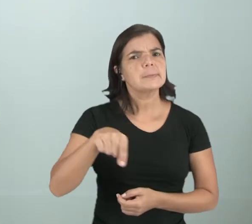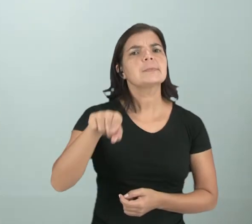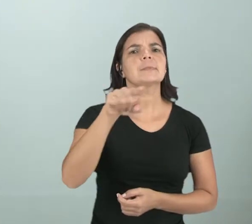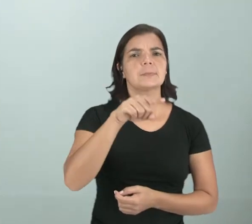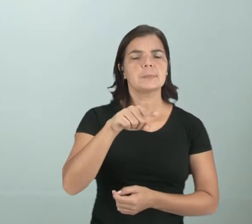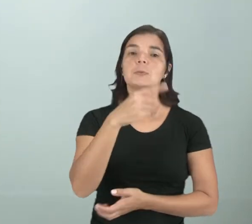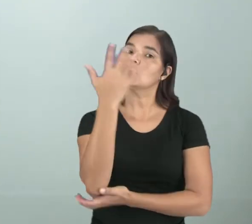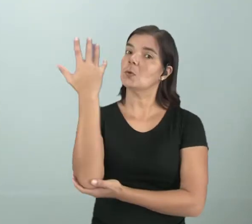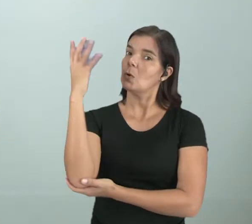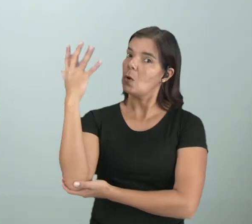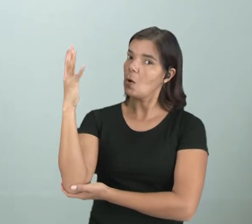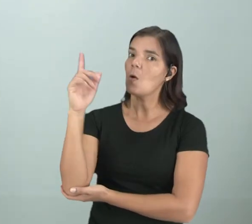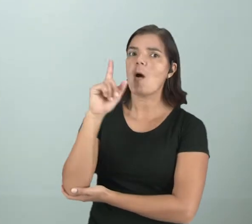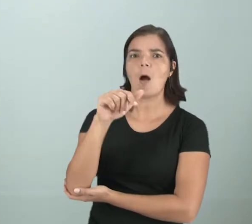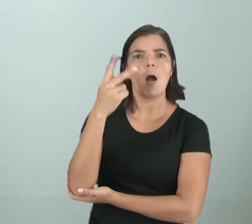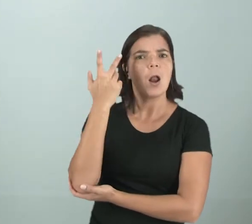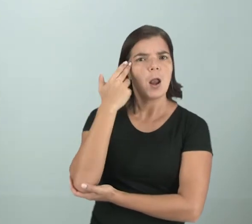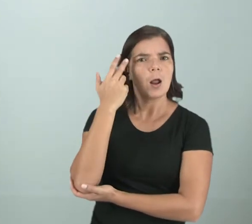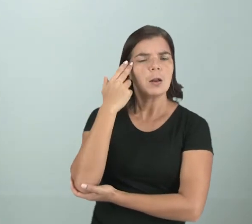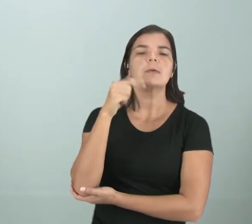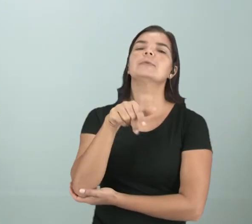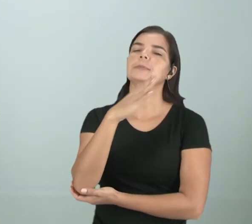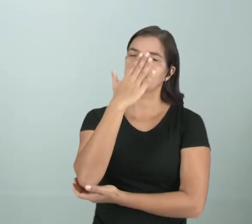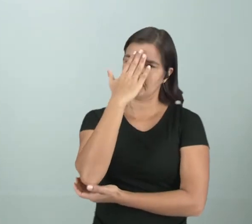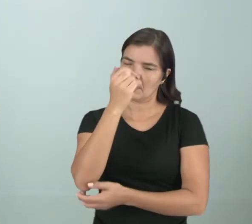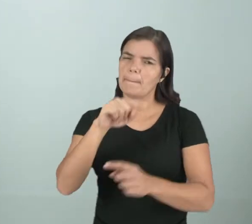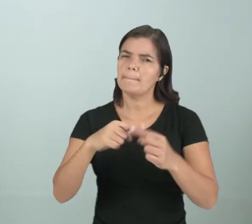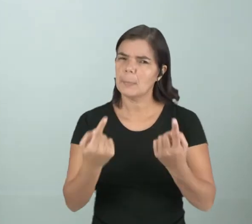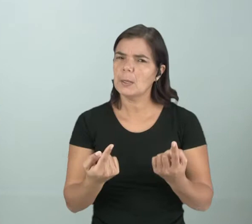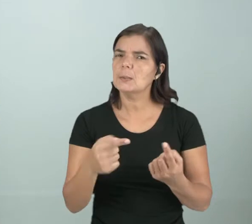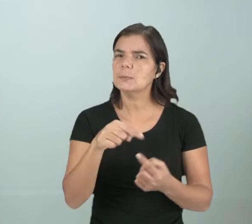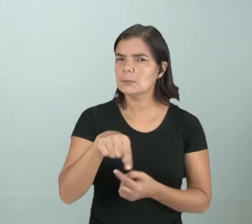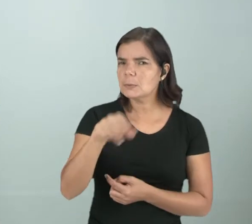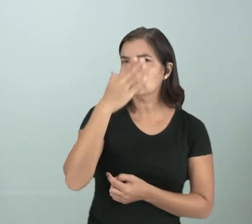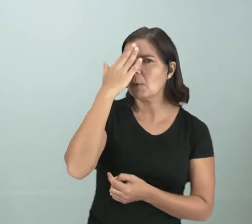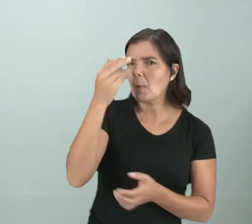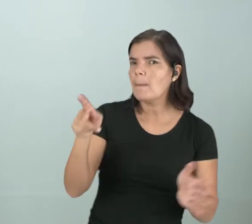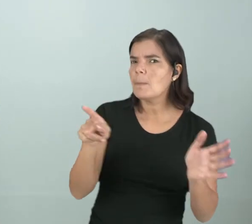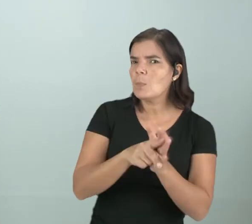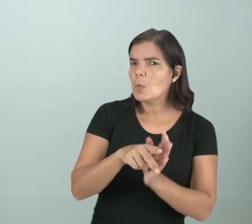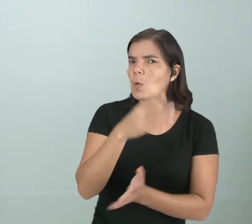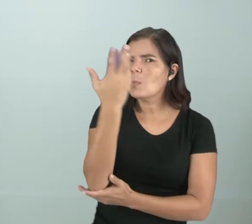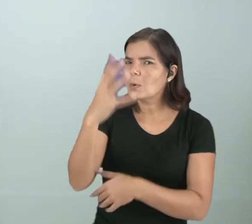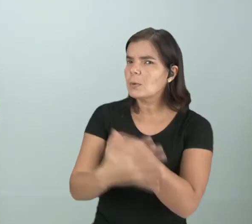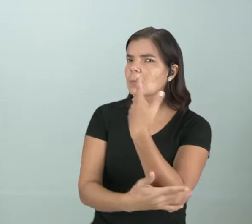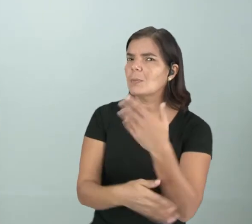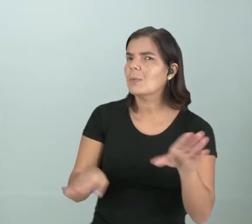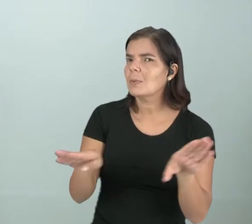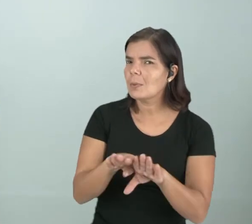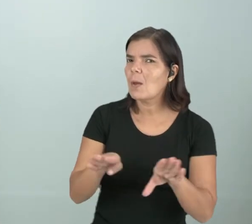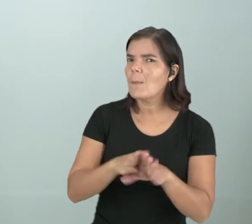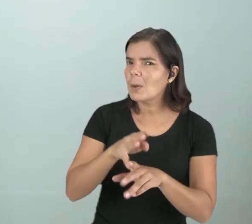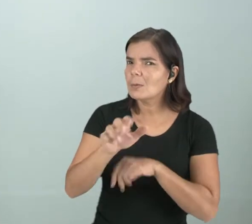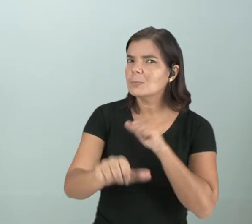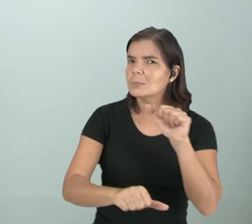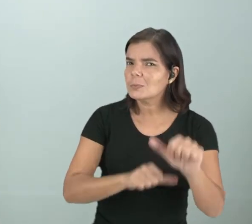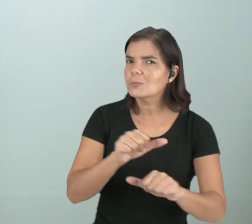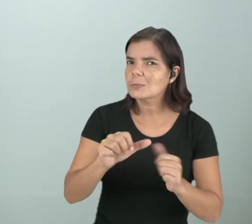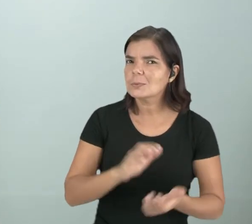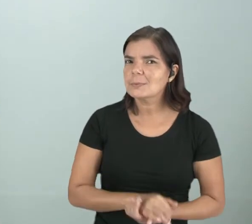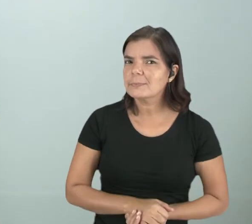que essa paisagem, ela é natural? Você já sabe. Mas você sabia que a própria natureza também faz